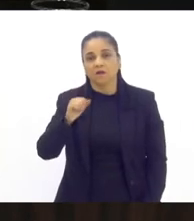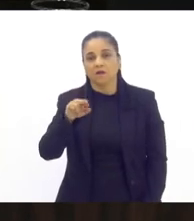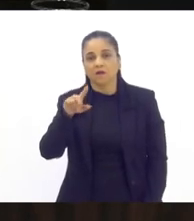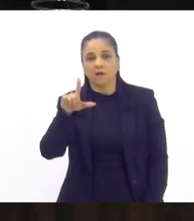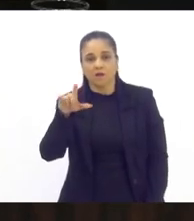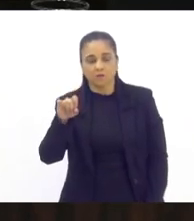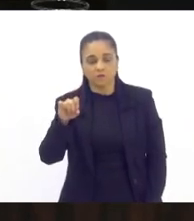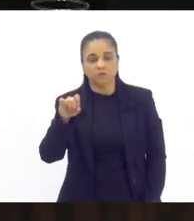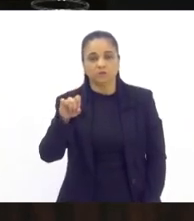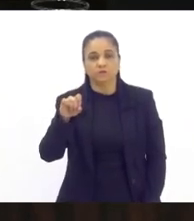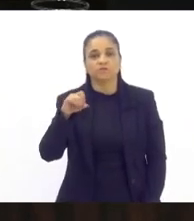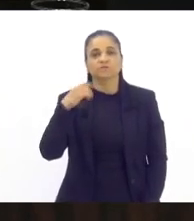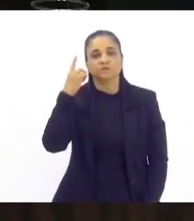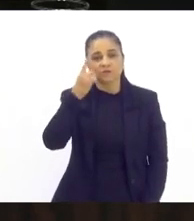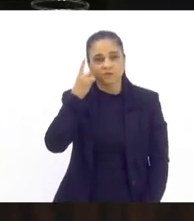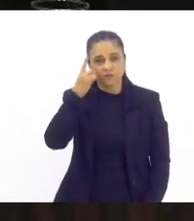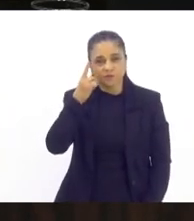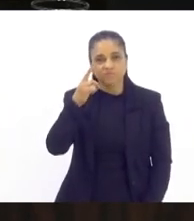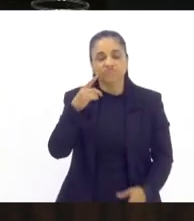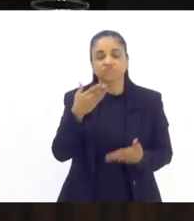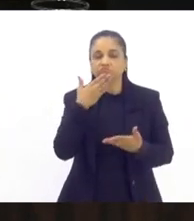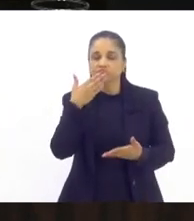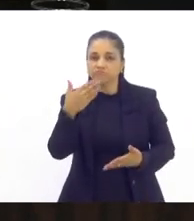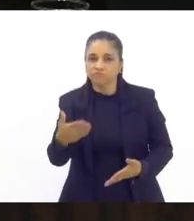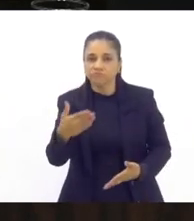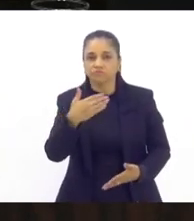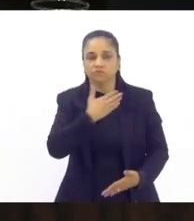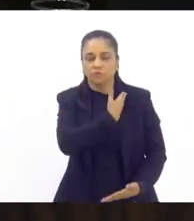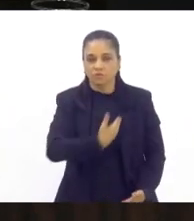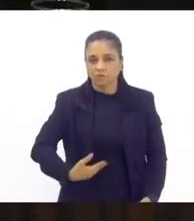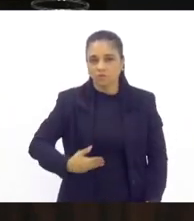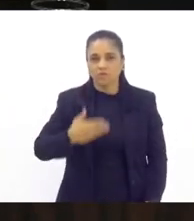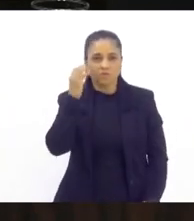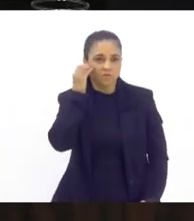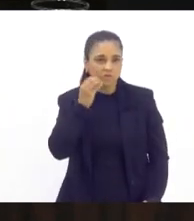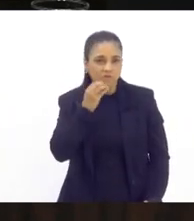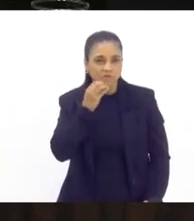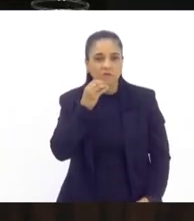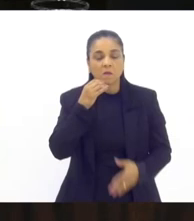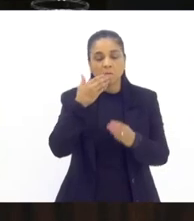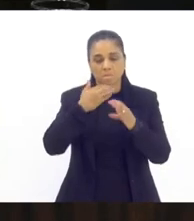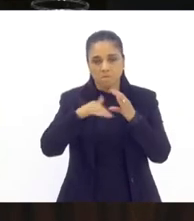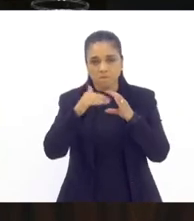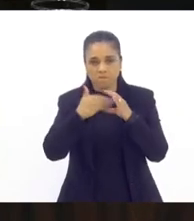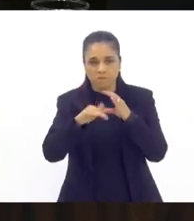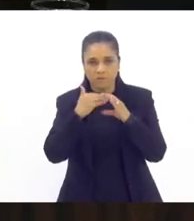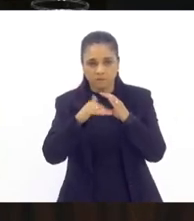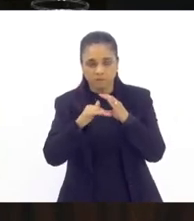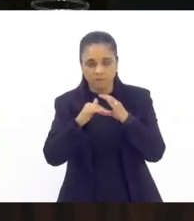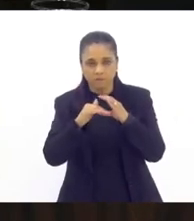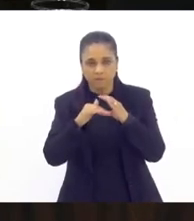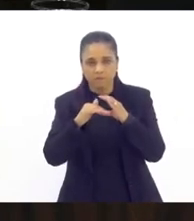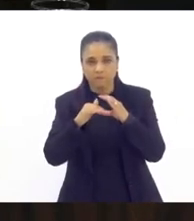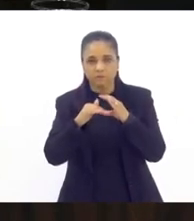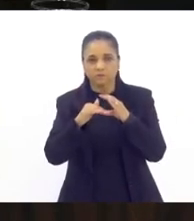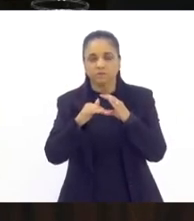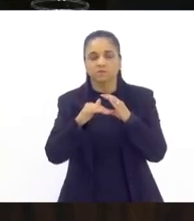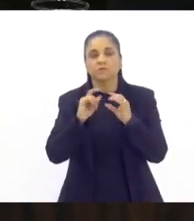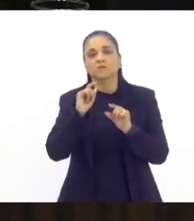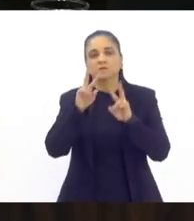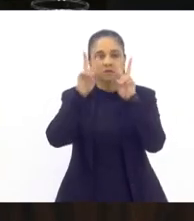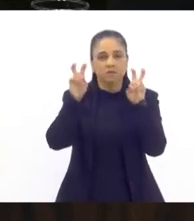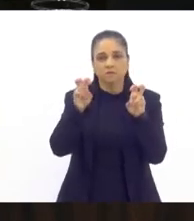que solicita ao senhor excelentíssimo senhor governador o envio de mensagem dispondo